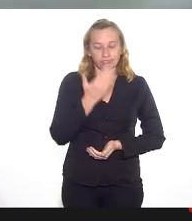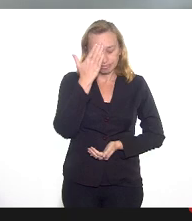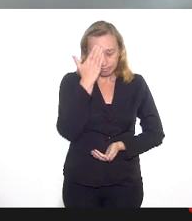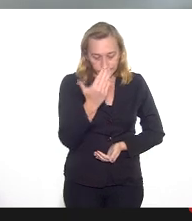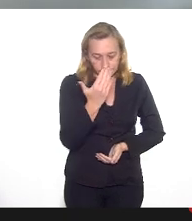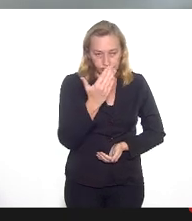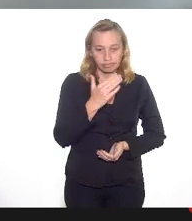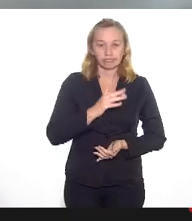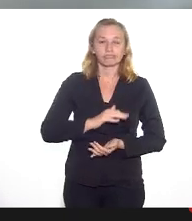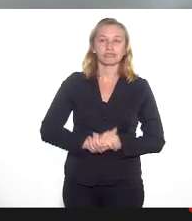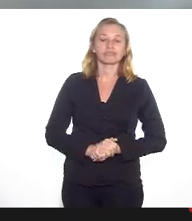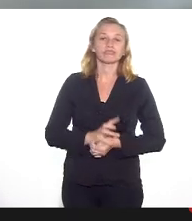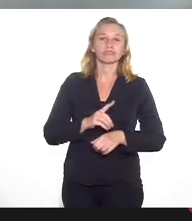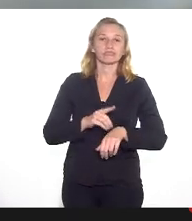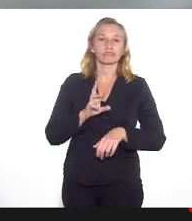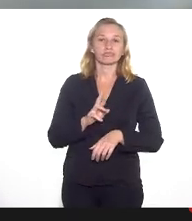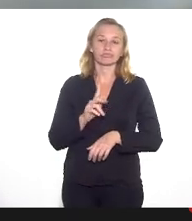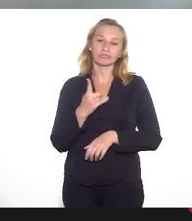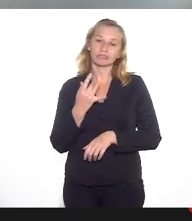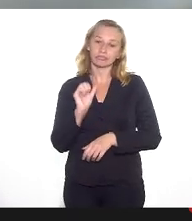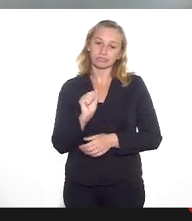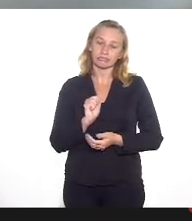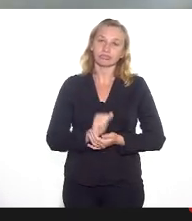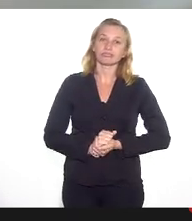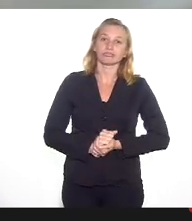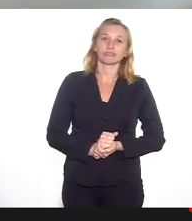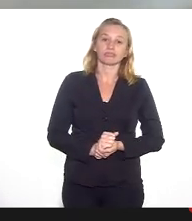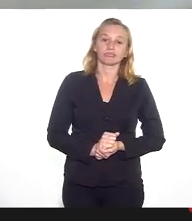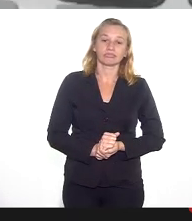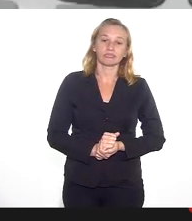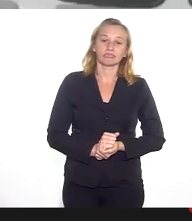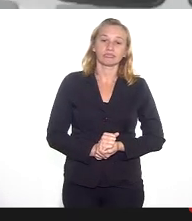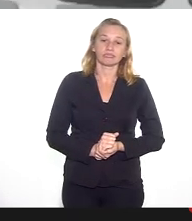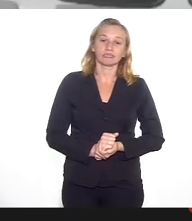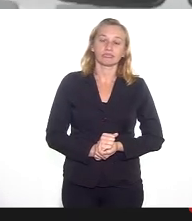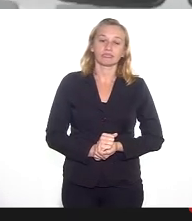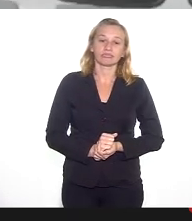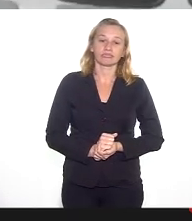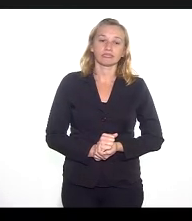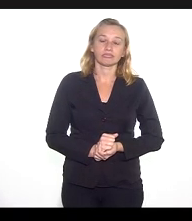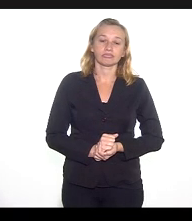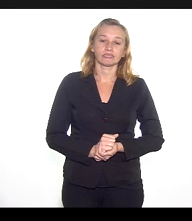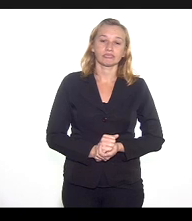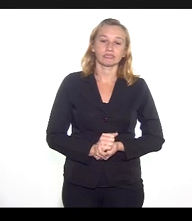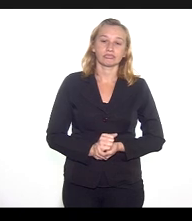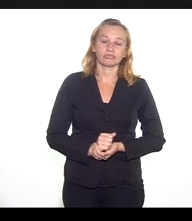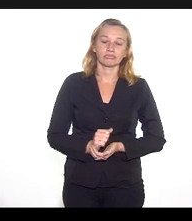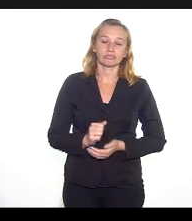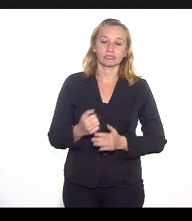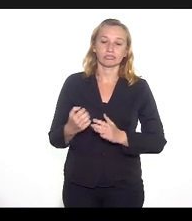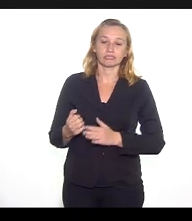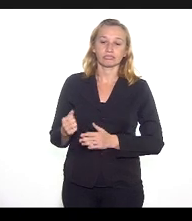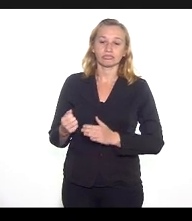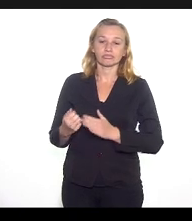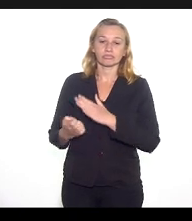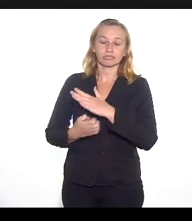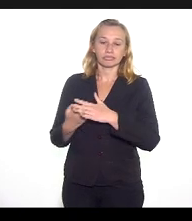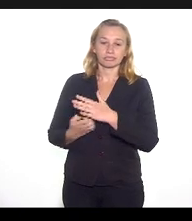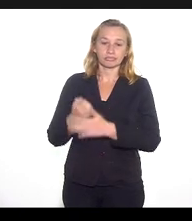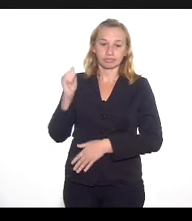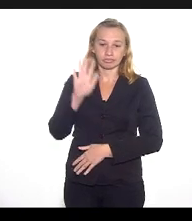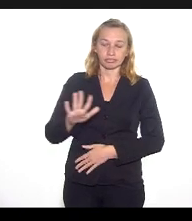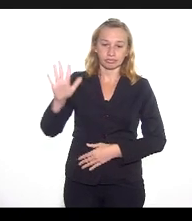Agradeço ao doutor Gadelha. Eu, quanto à nossa Agência Nacional de Petróleo, seus